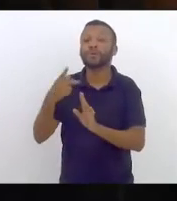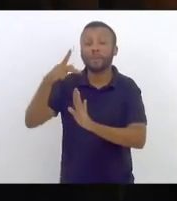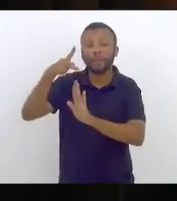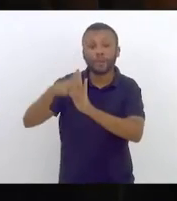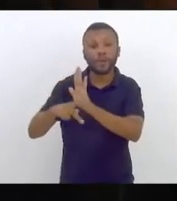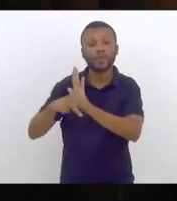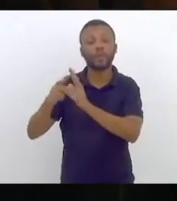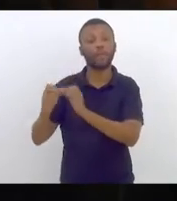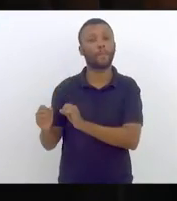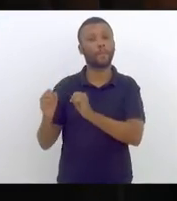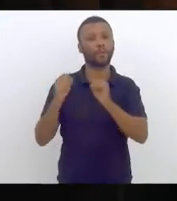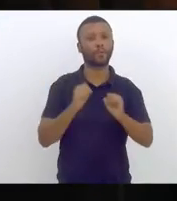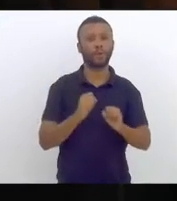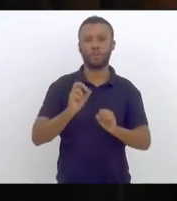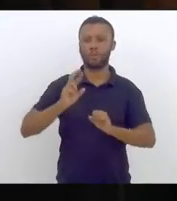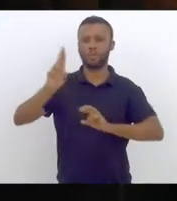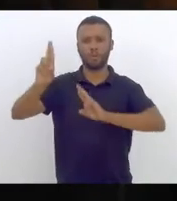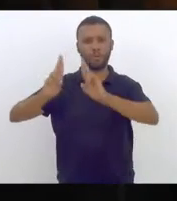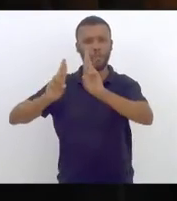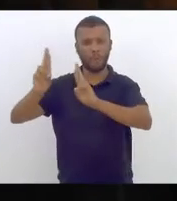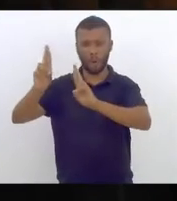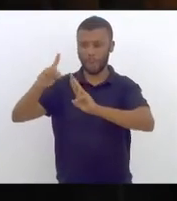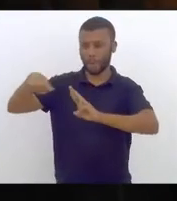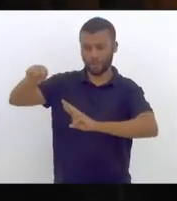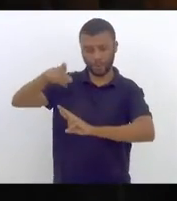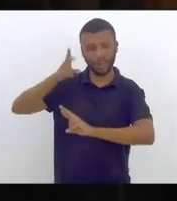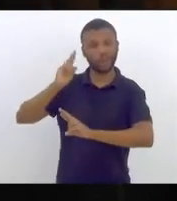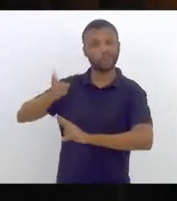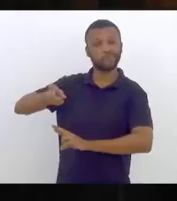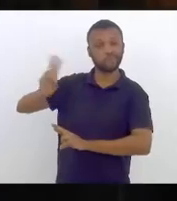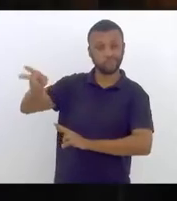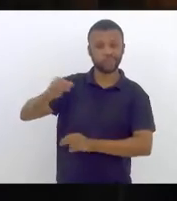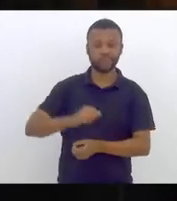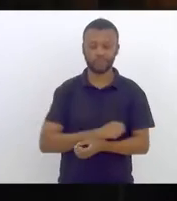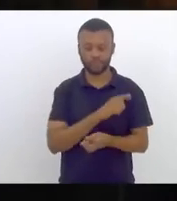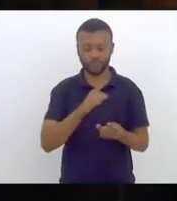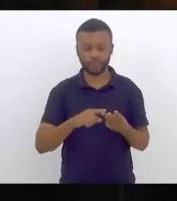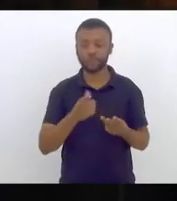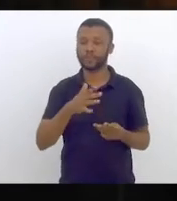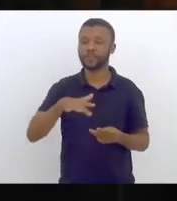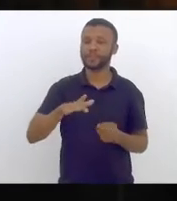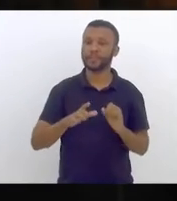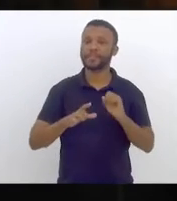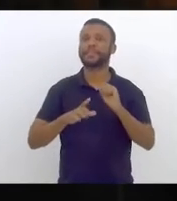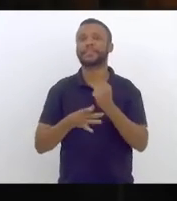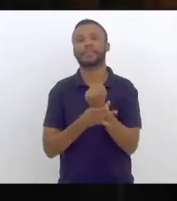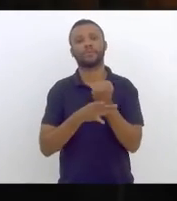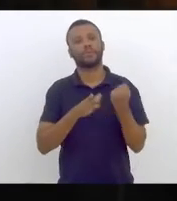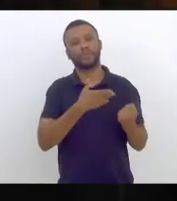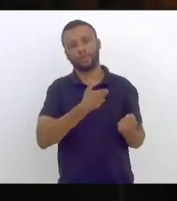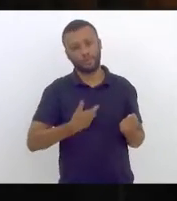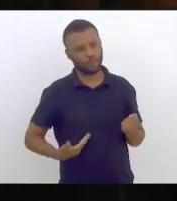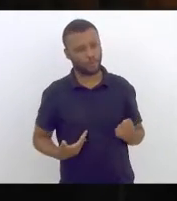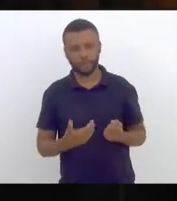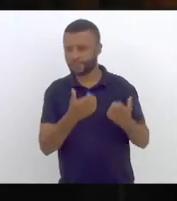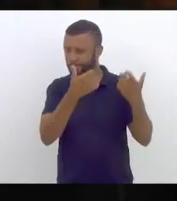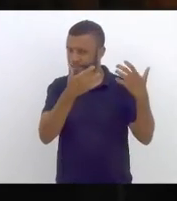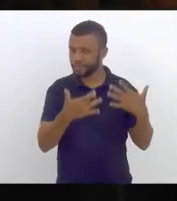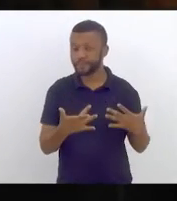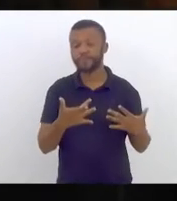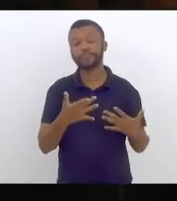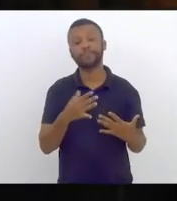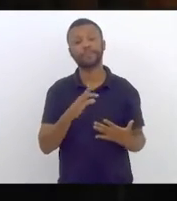de poder para aqueles que já estão no poder. Segurança pública, como foi dito aqui pela deputada Marta